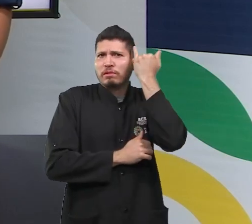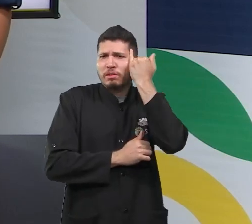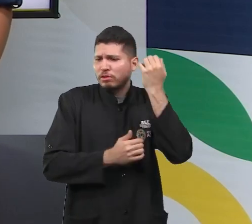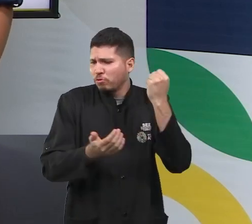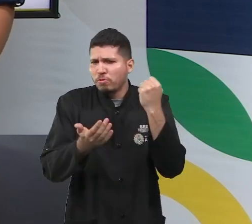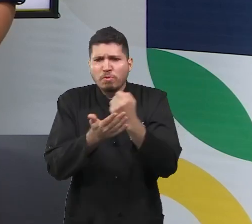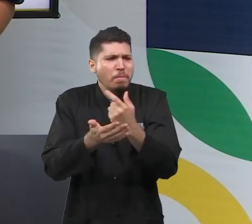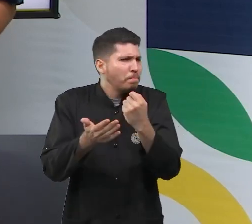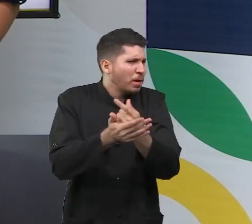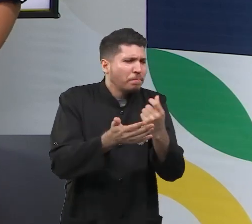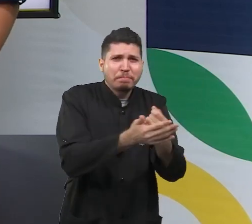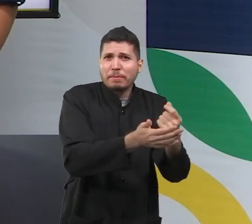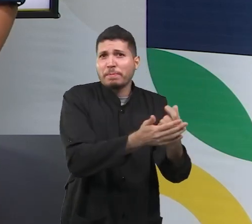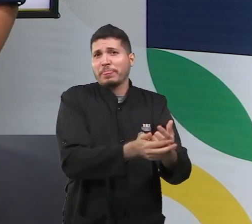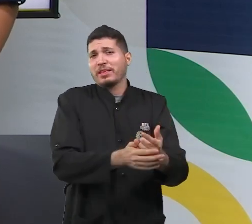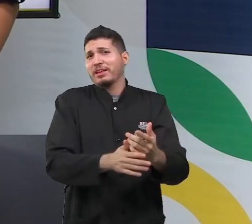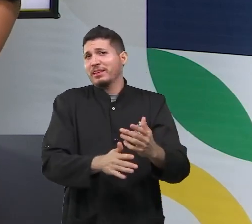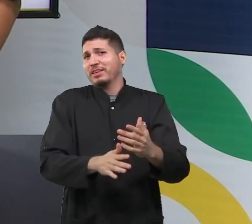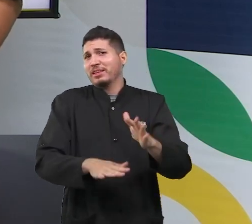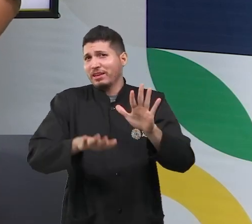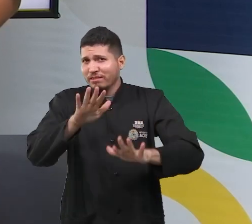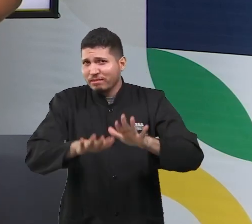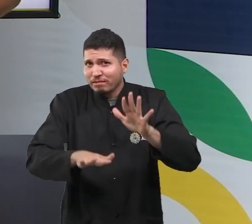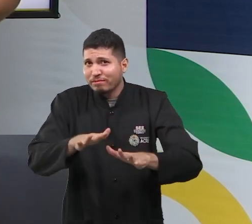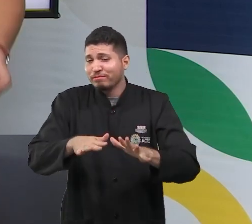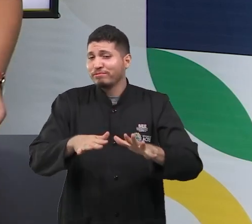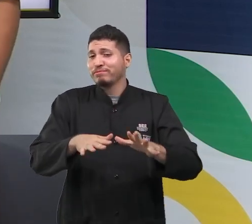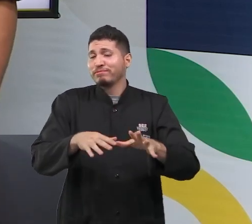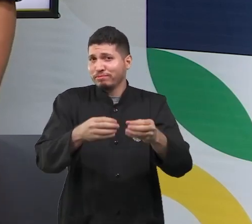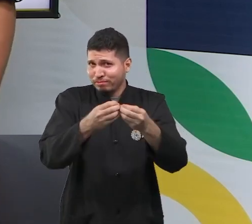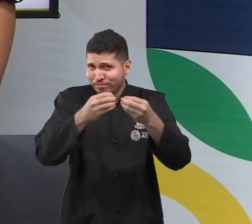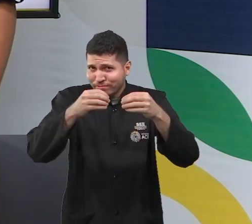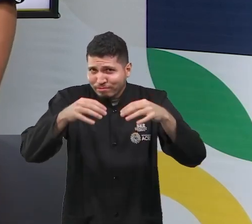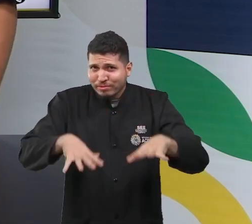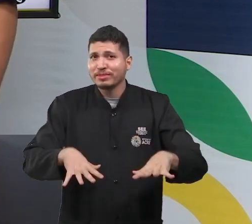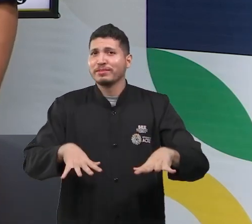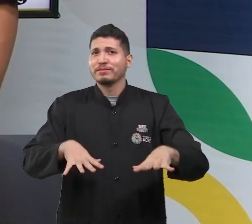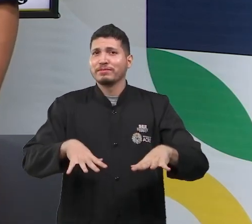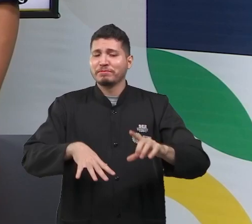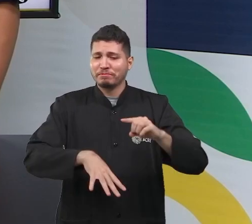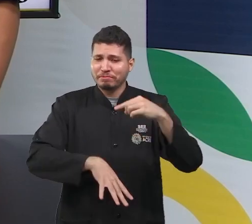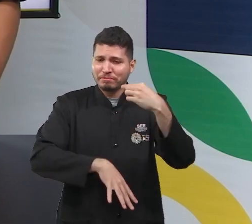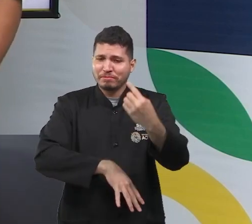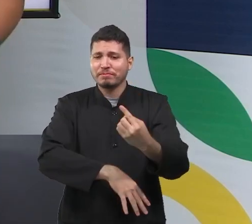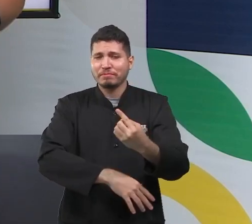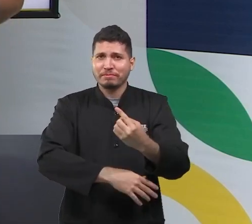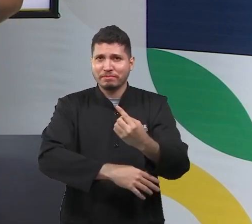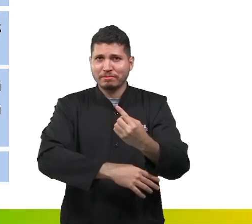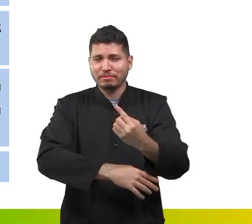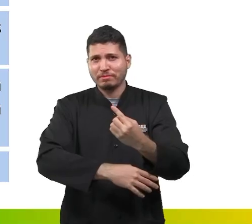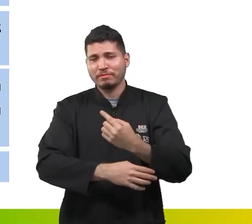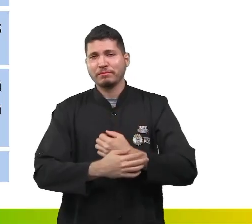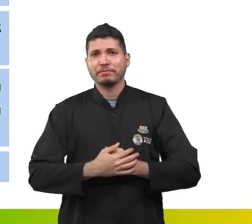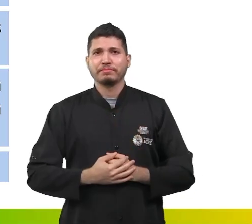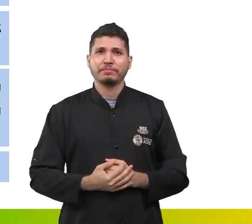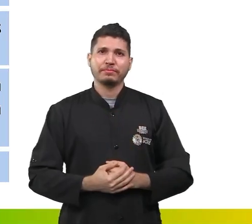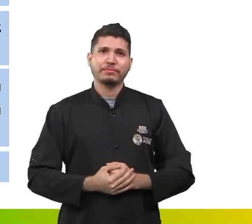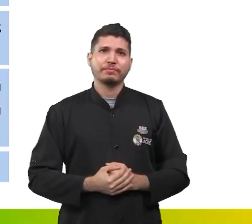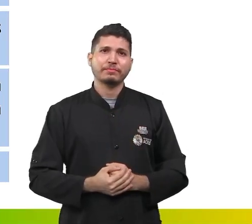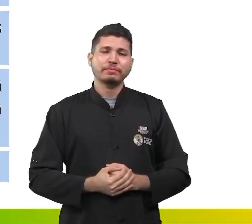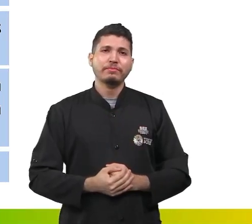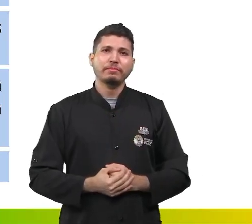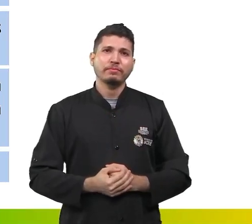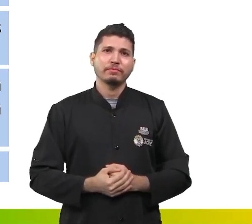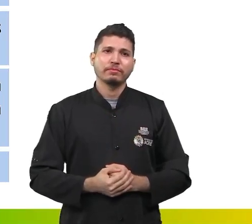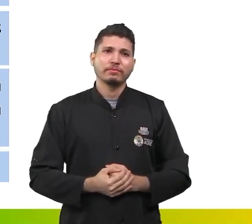e isso aí pode gerar para você um problema muito maior depois. E procure